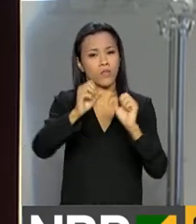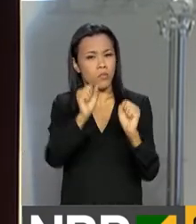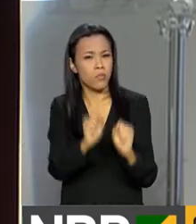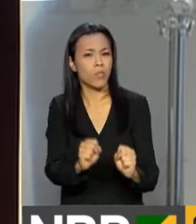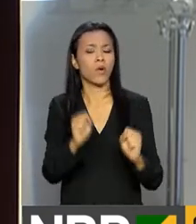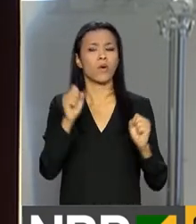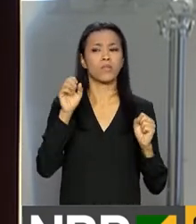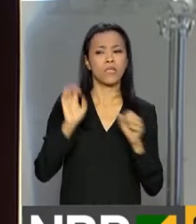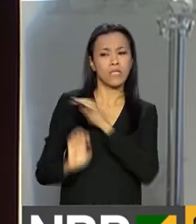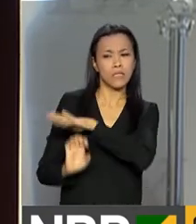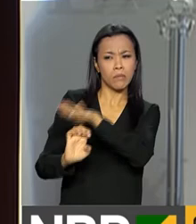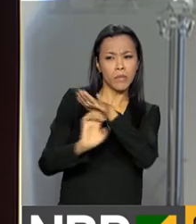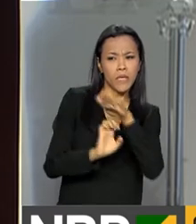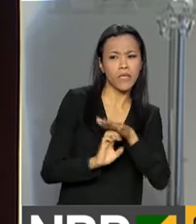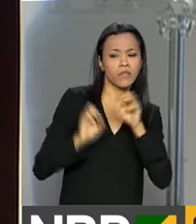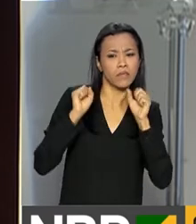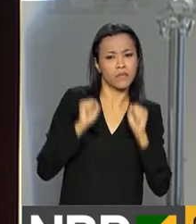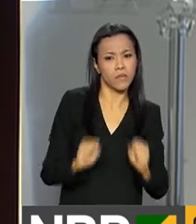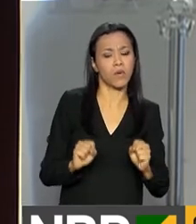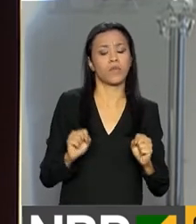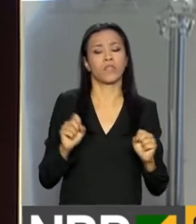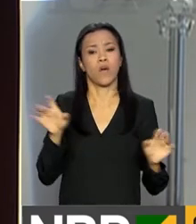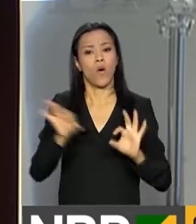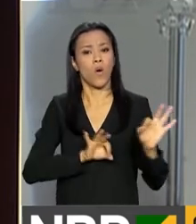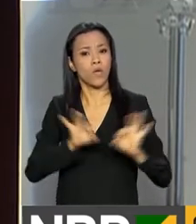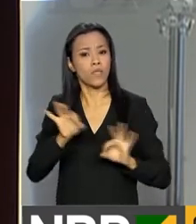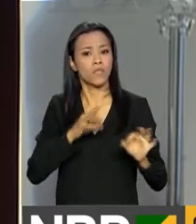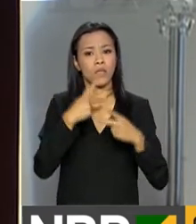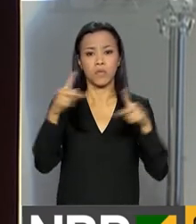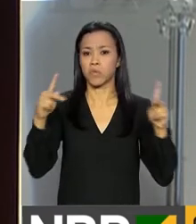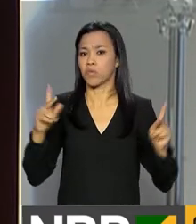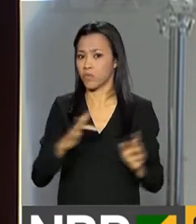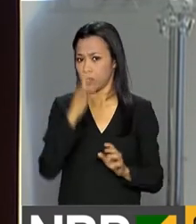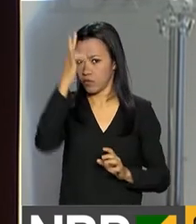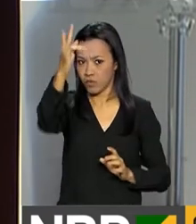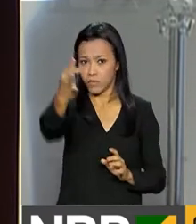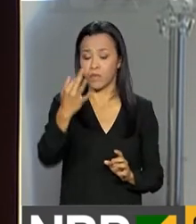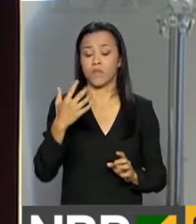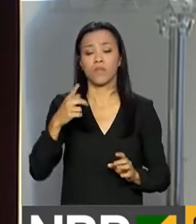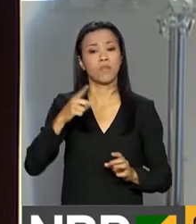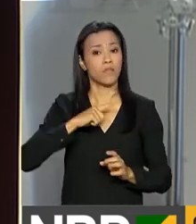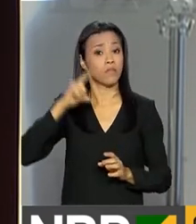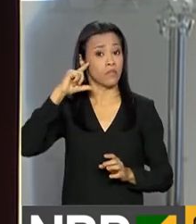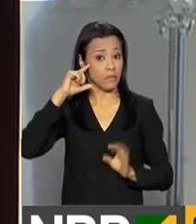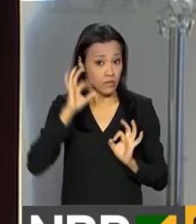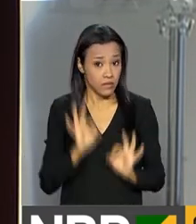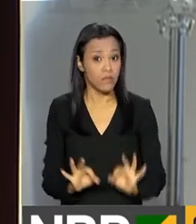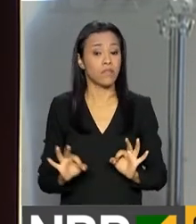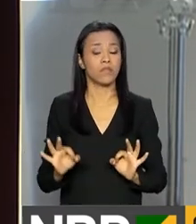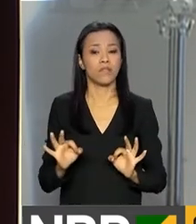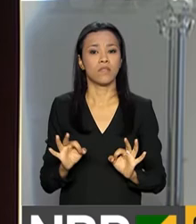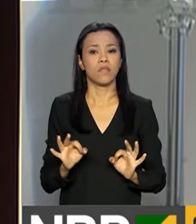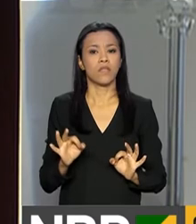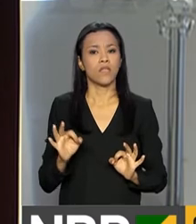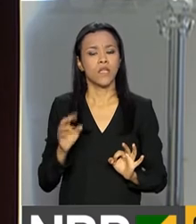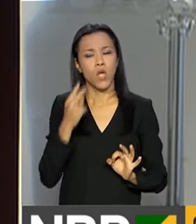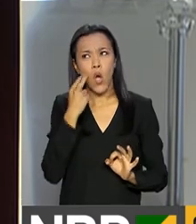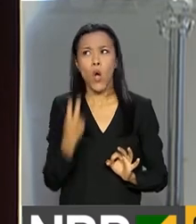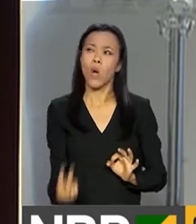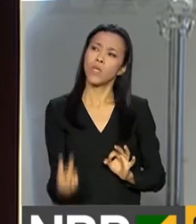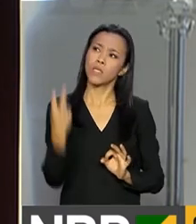cada um possa organizar melhor, né, o seu futuro. E tenho certeza que, olhando para